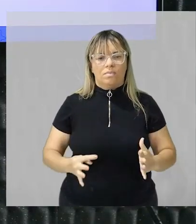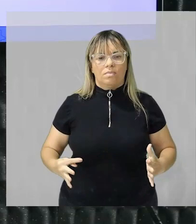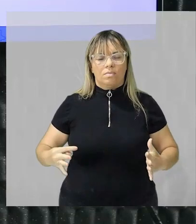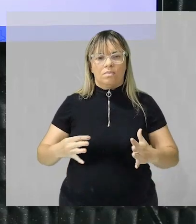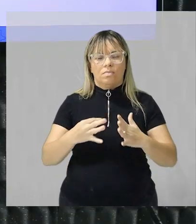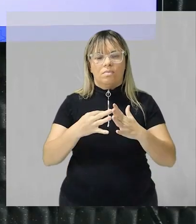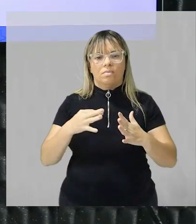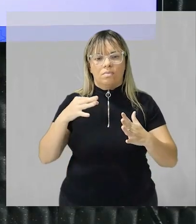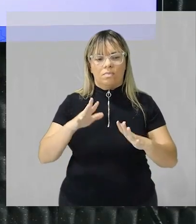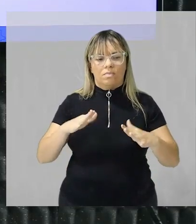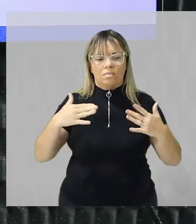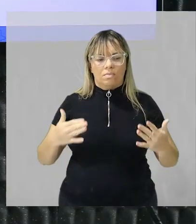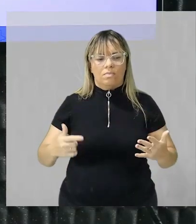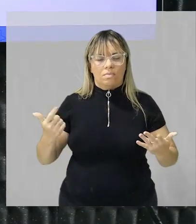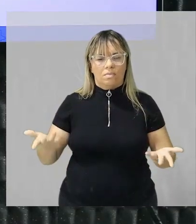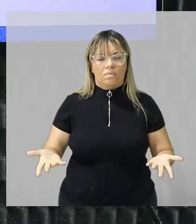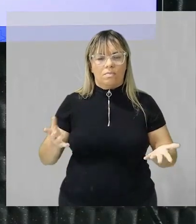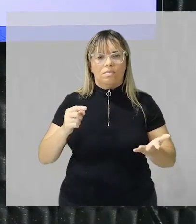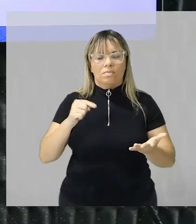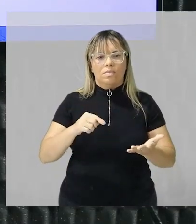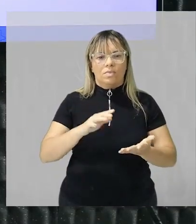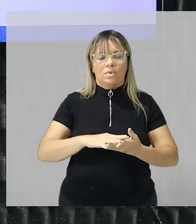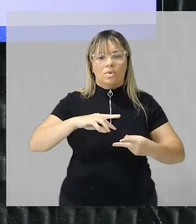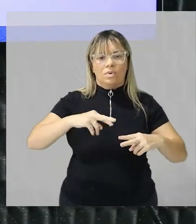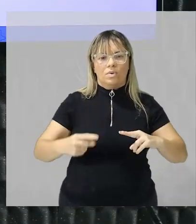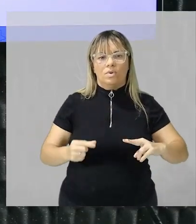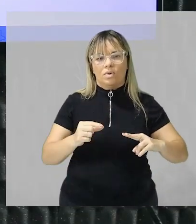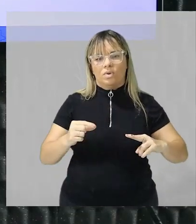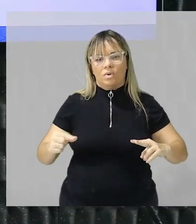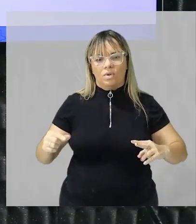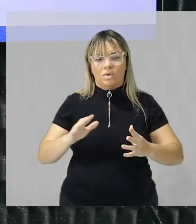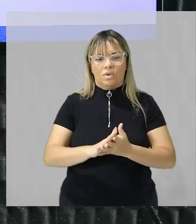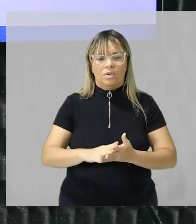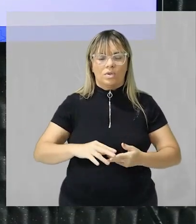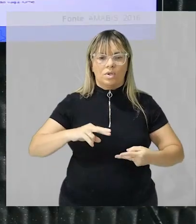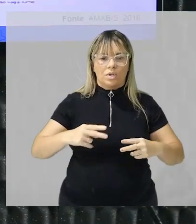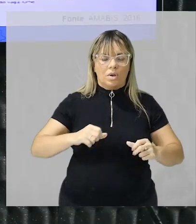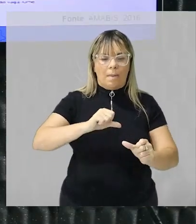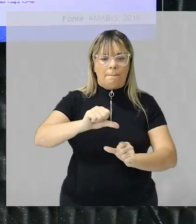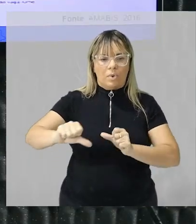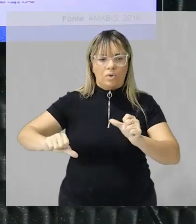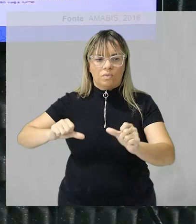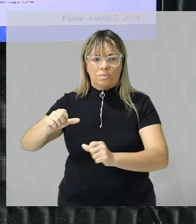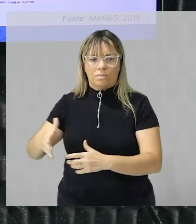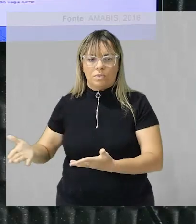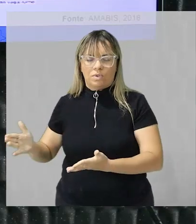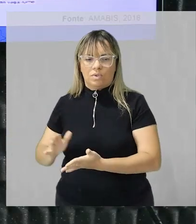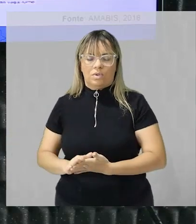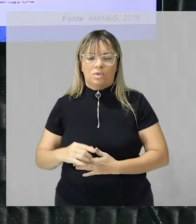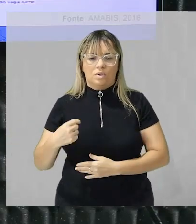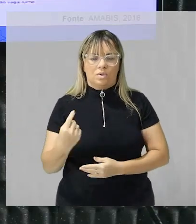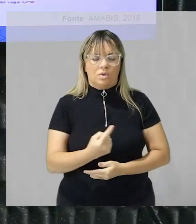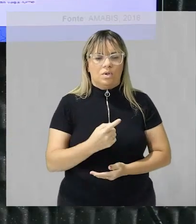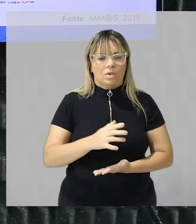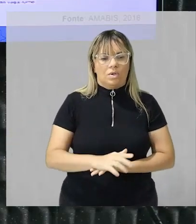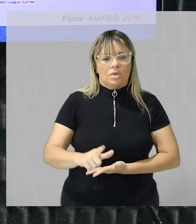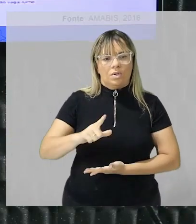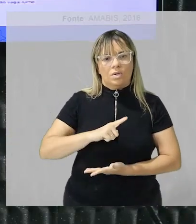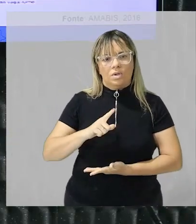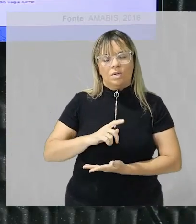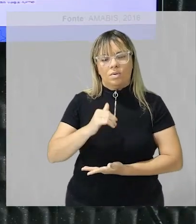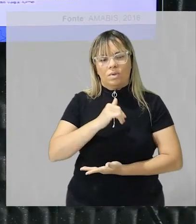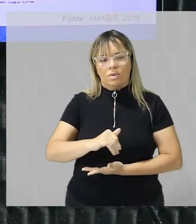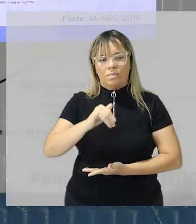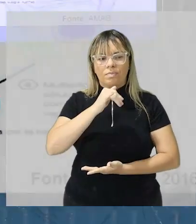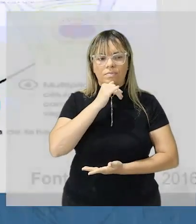organismo transgênico é um organismo geneticamente modificado, tá? Então, nós temos aqui, por exemplo, uma